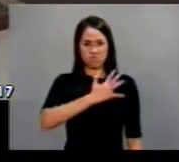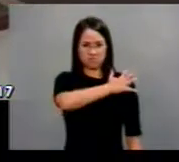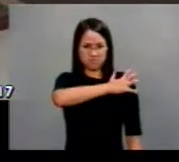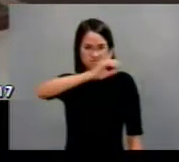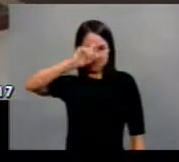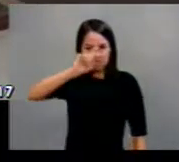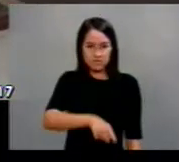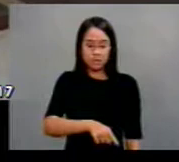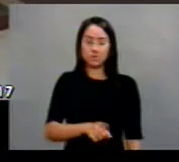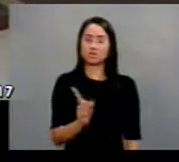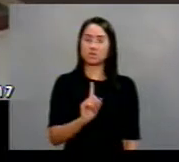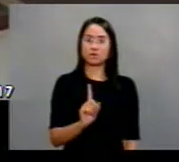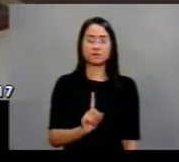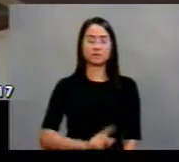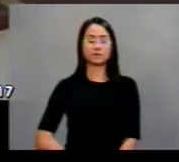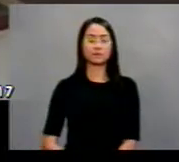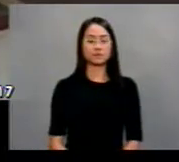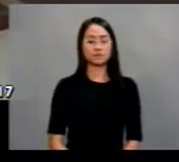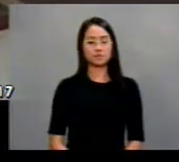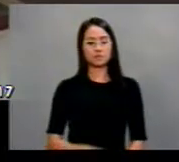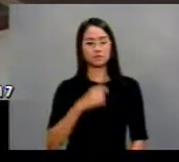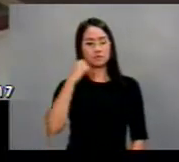Constituinte.